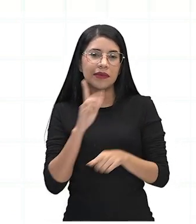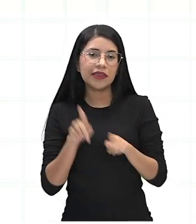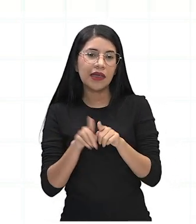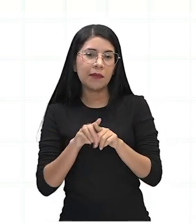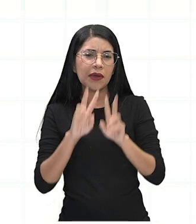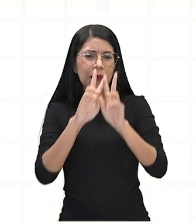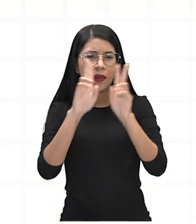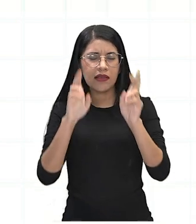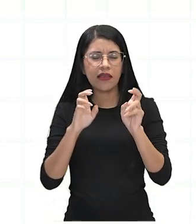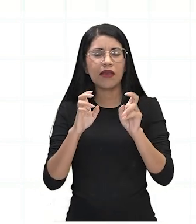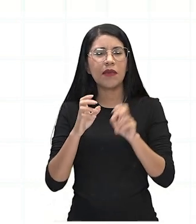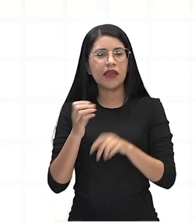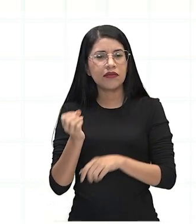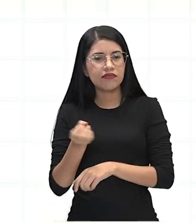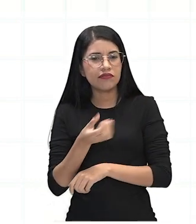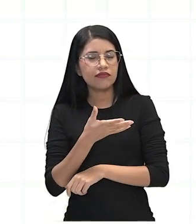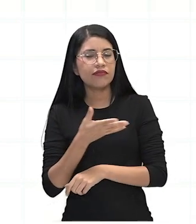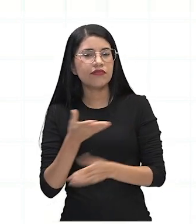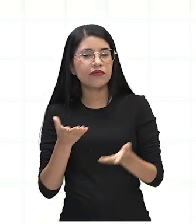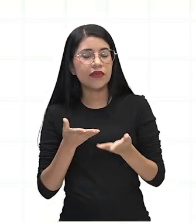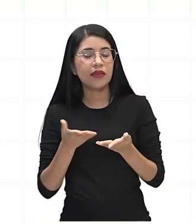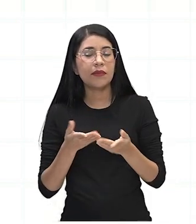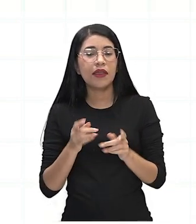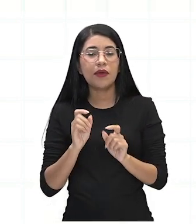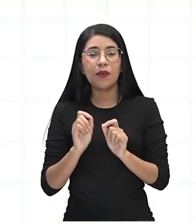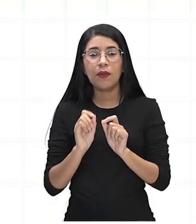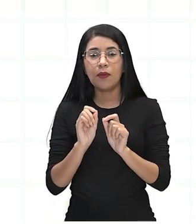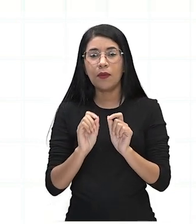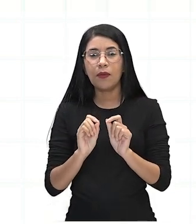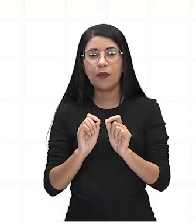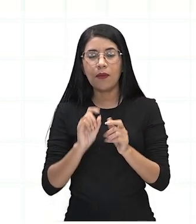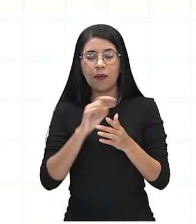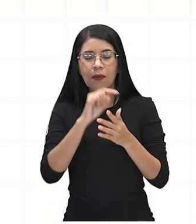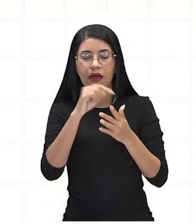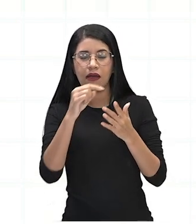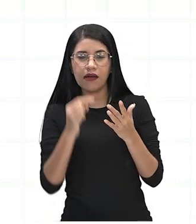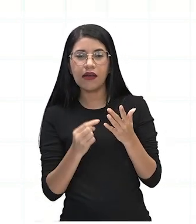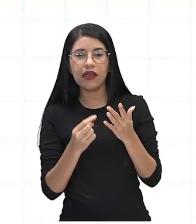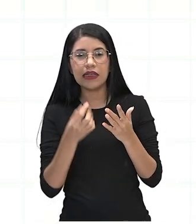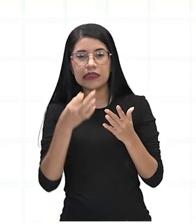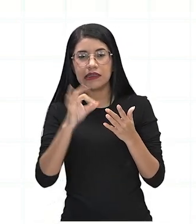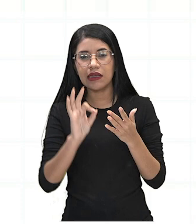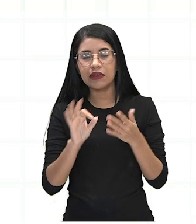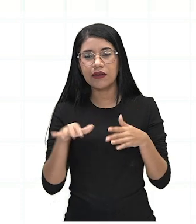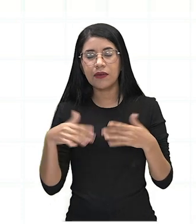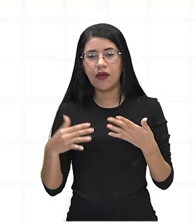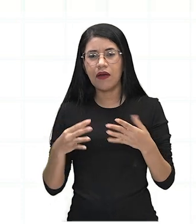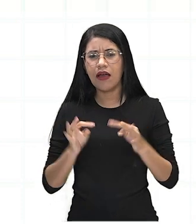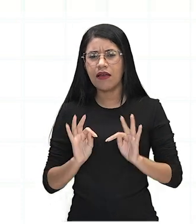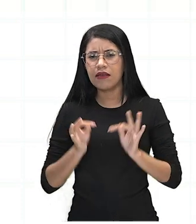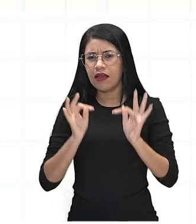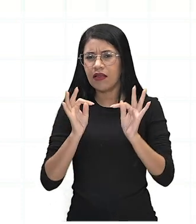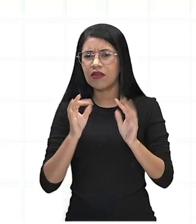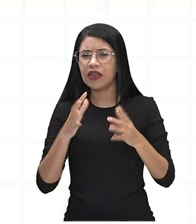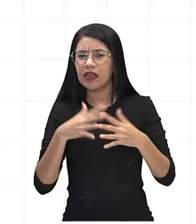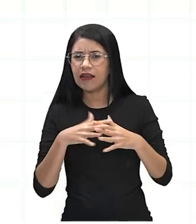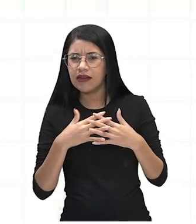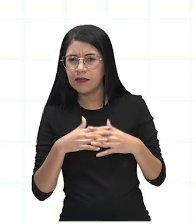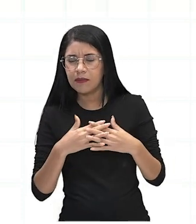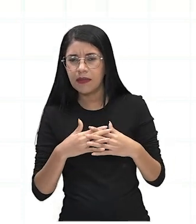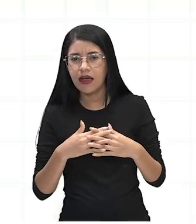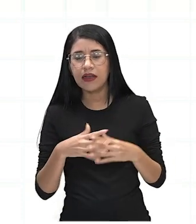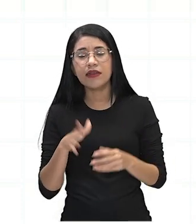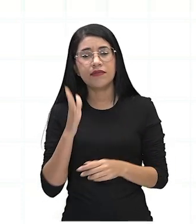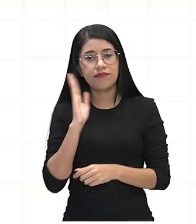assuntos atuais também. O que a gente marcaria aqui, né? Será que a tecnologia não interfere? Nós sabemos que sim.